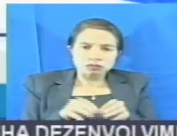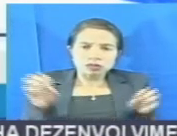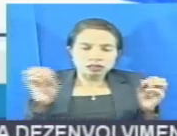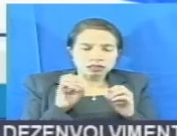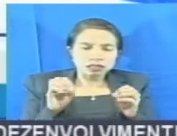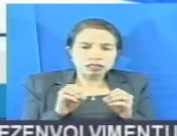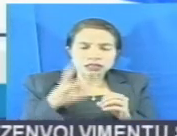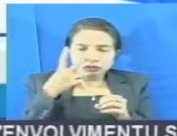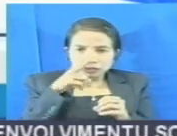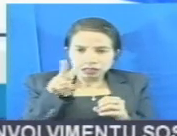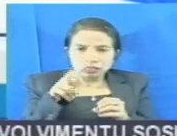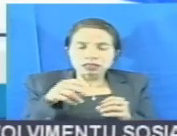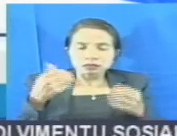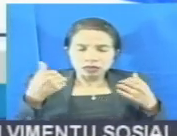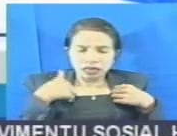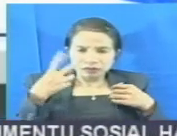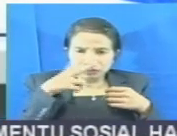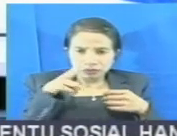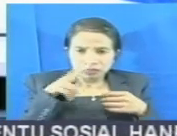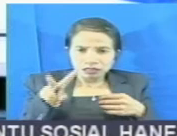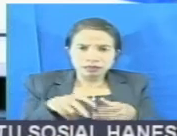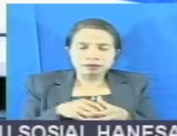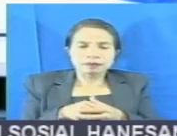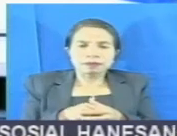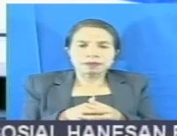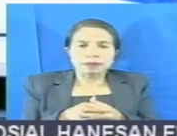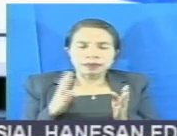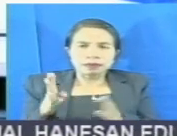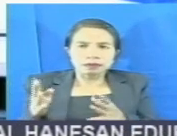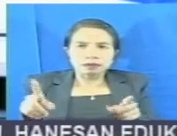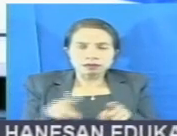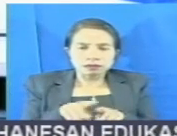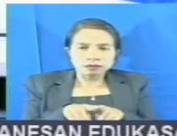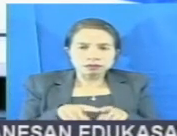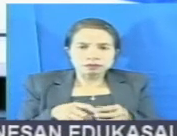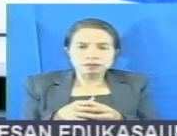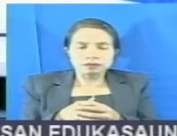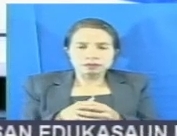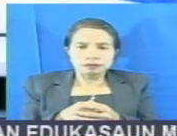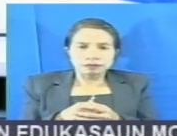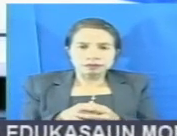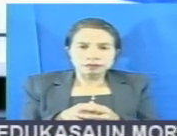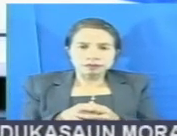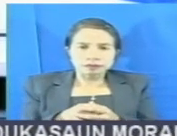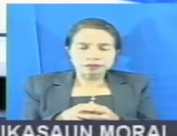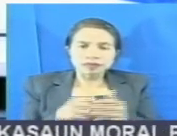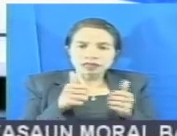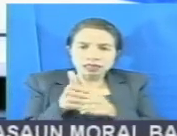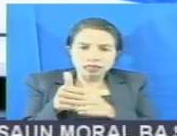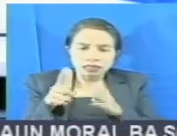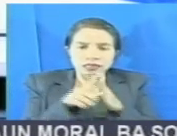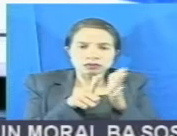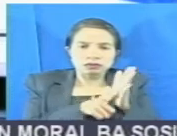checkpoint ka pas revista. Sempre ia pas revista anesa, plano anesa. Os comando geral. Plano comando geral, ordem, o si comando geral. Se o